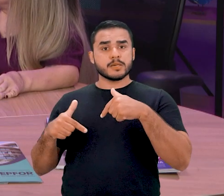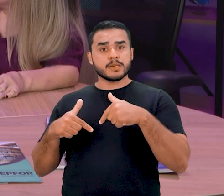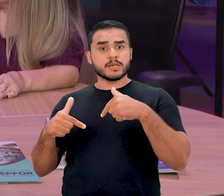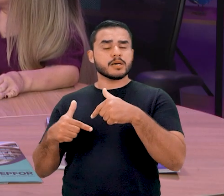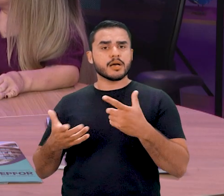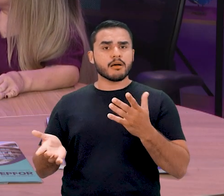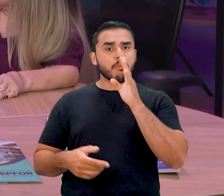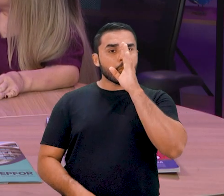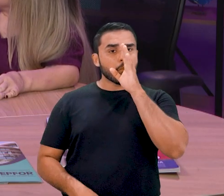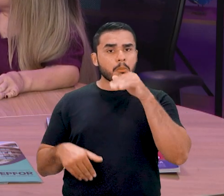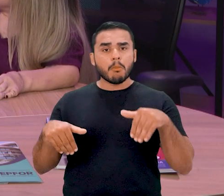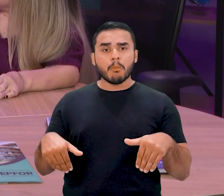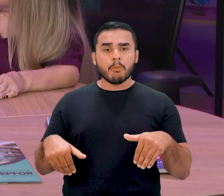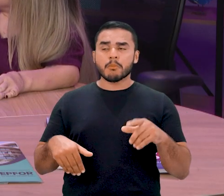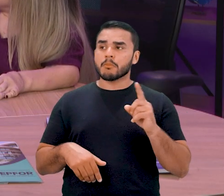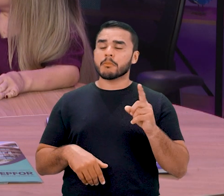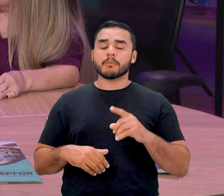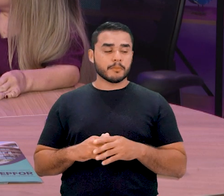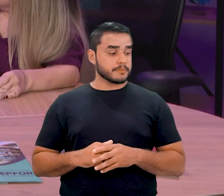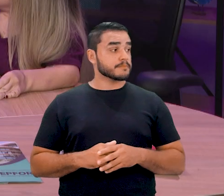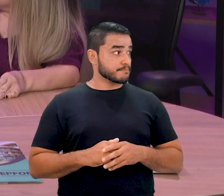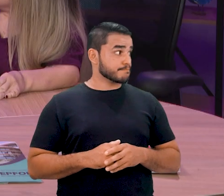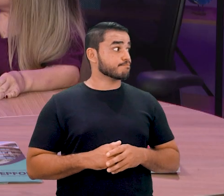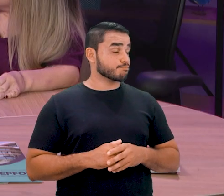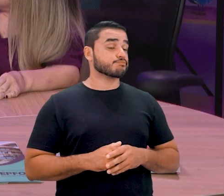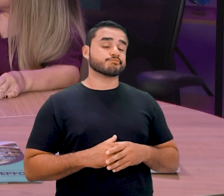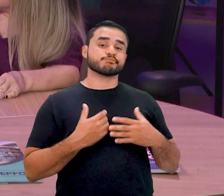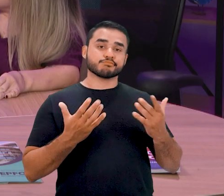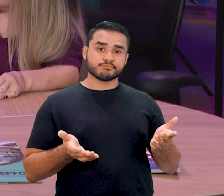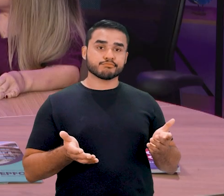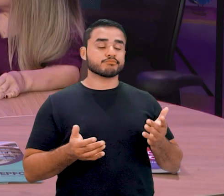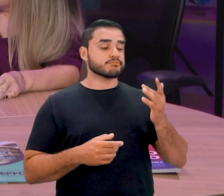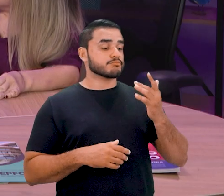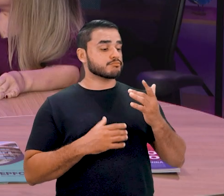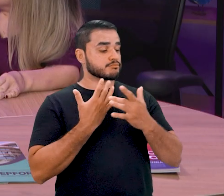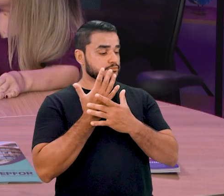a sentir com a gente, né? E aí foi uma mobilização grande, assim, porque era de pessoas com e sem